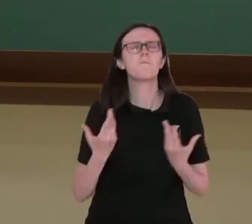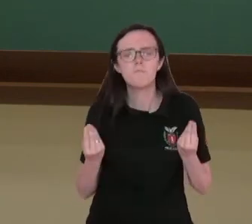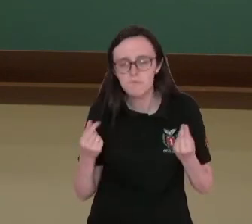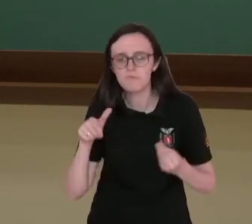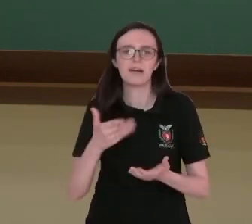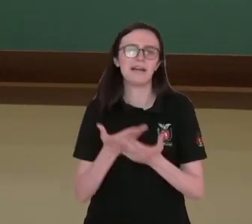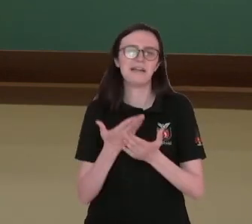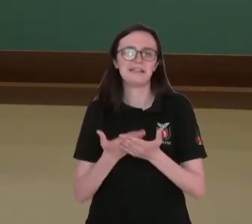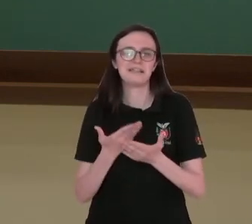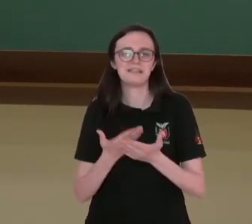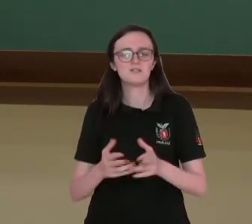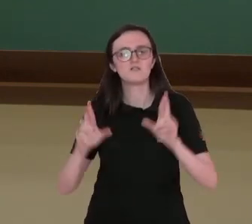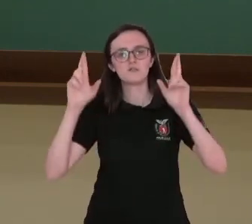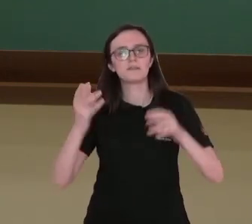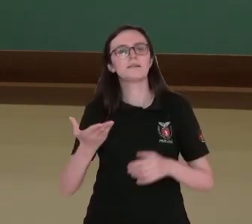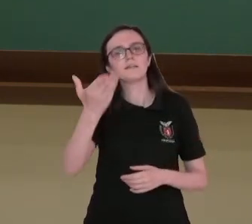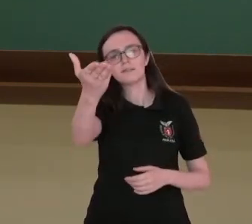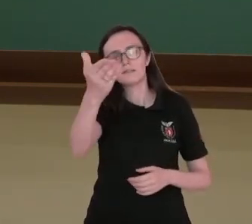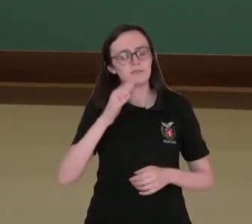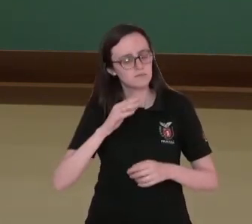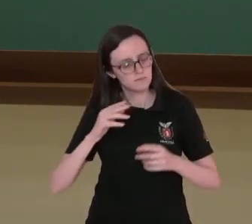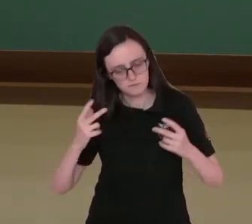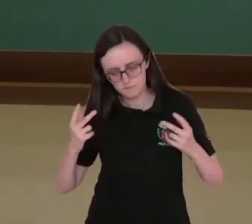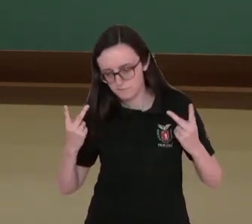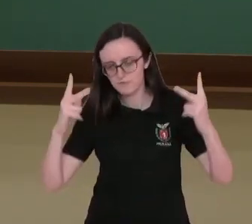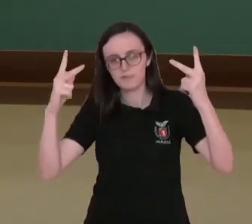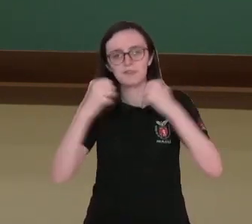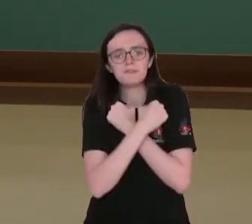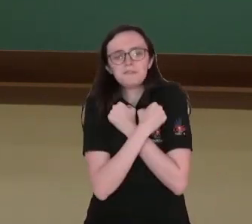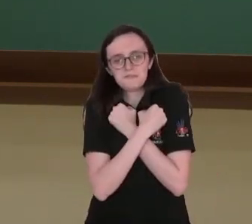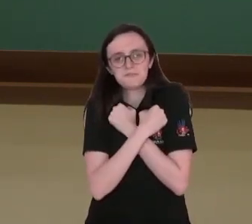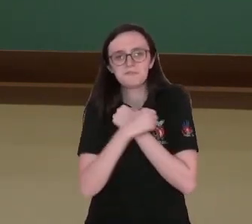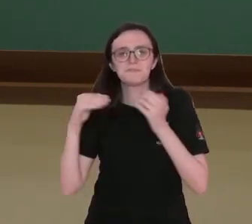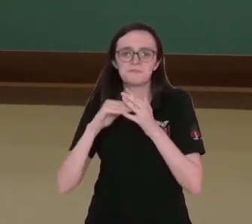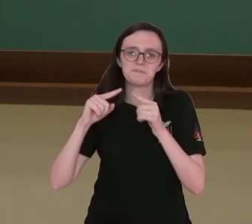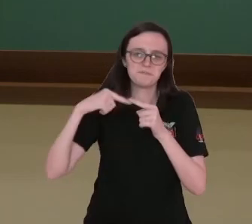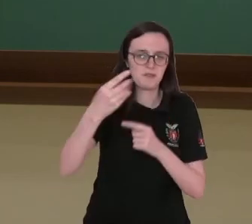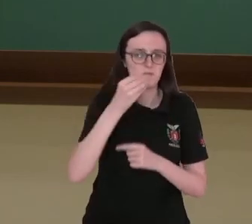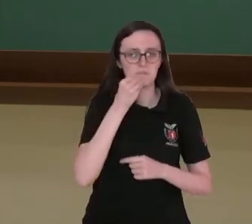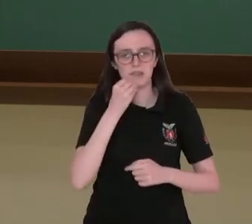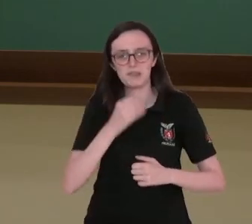muito nessa aula. Desejo você muito sucesso, um forte abraço, até uma outra